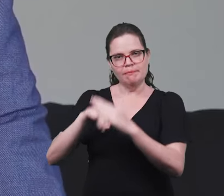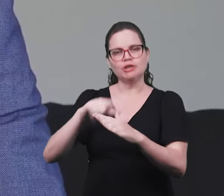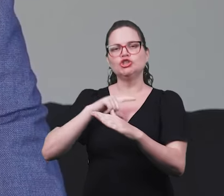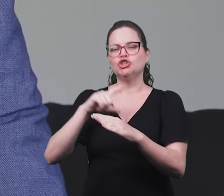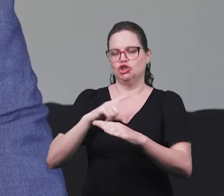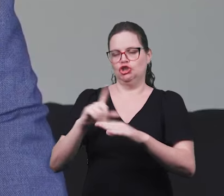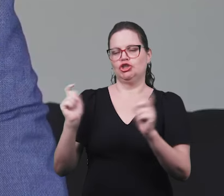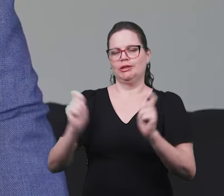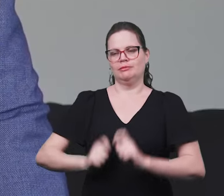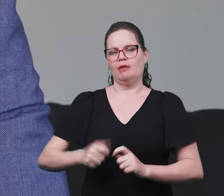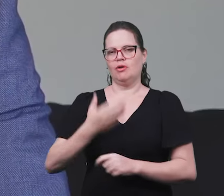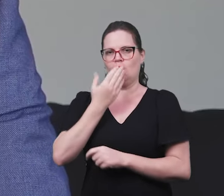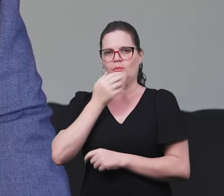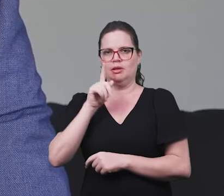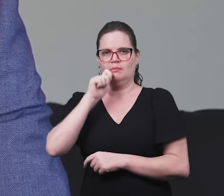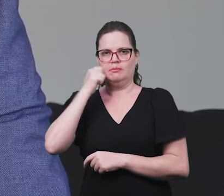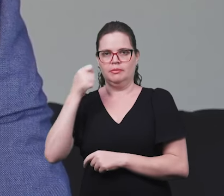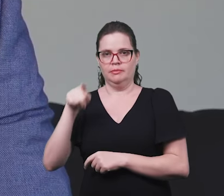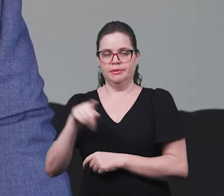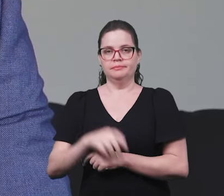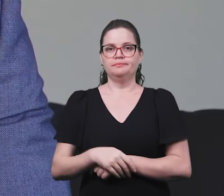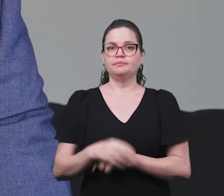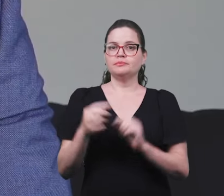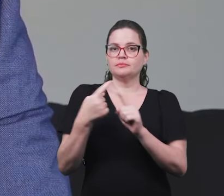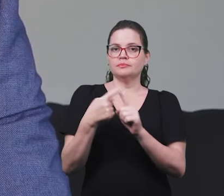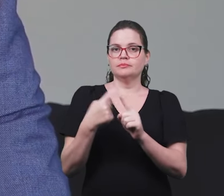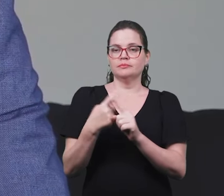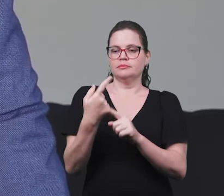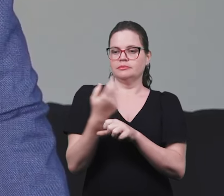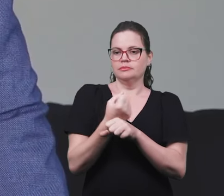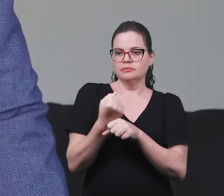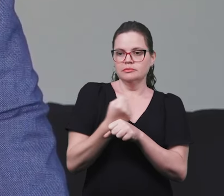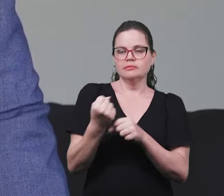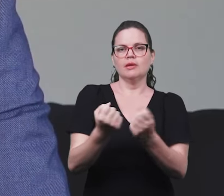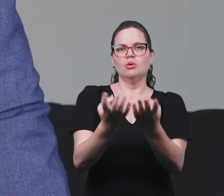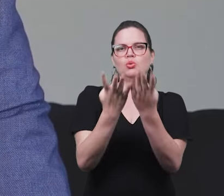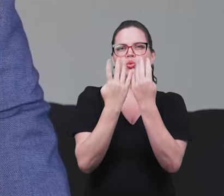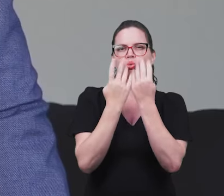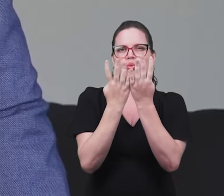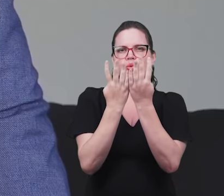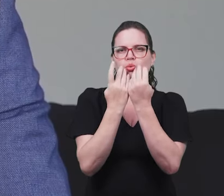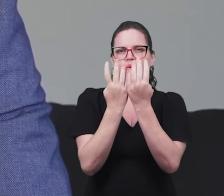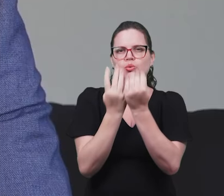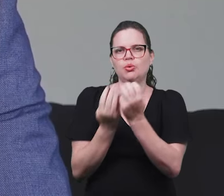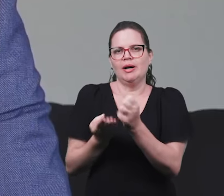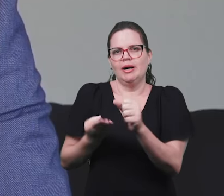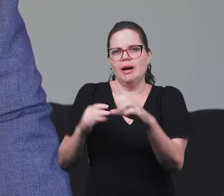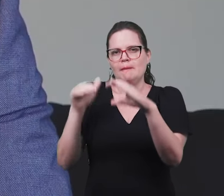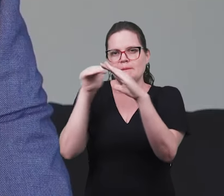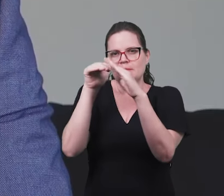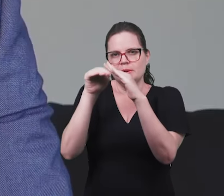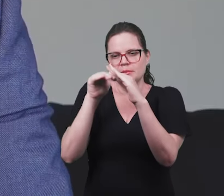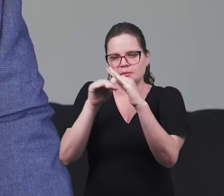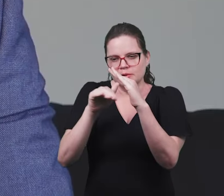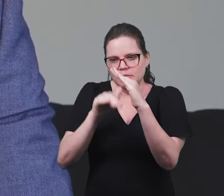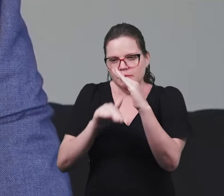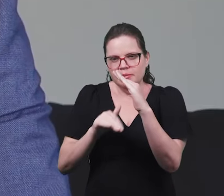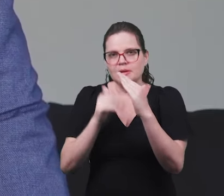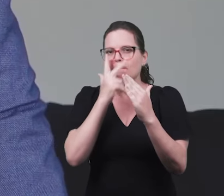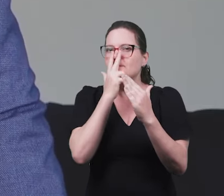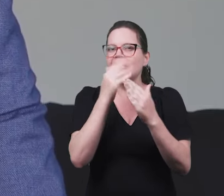fartura, José ele juntou muitíssimo trigo, como areia do mar, algo que excedia